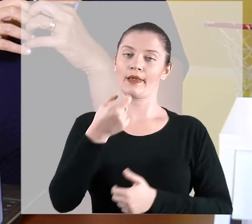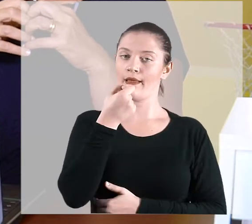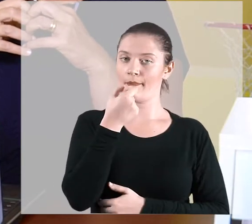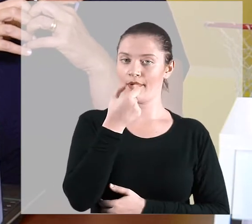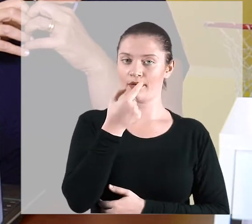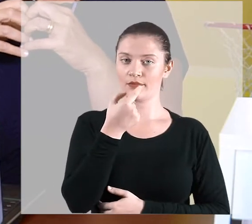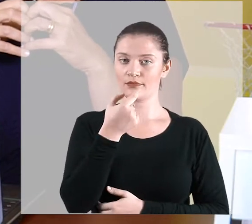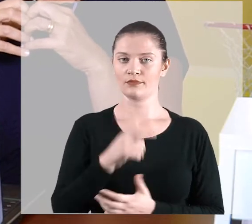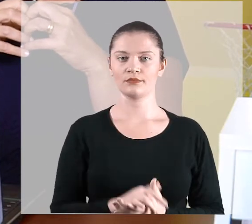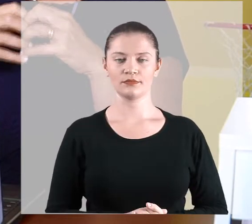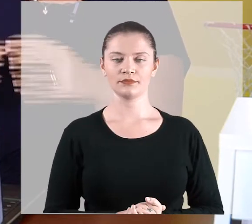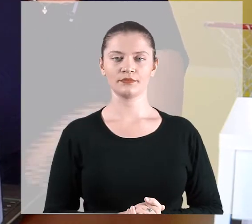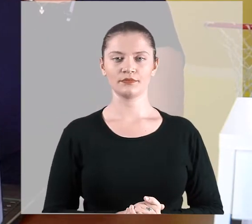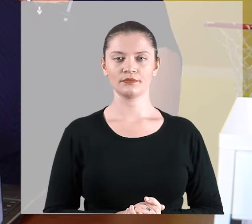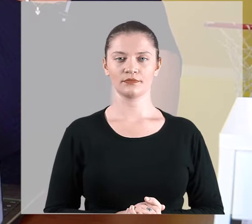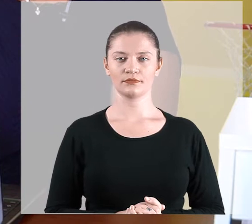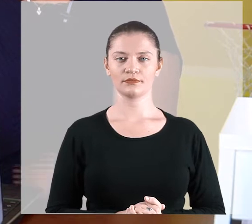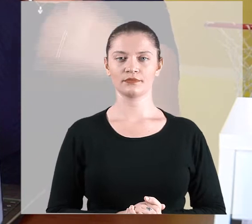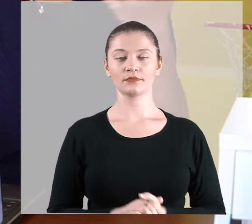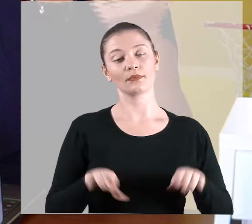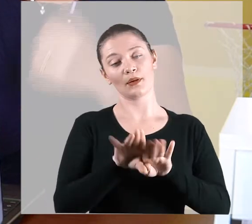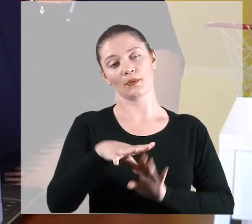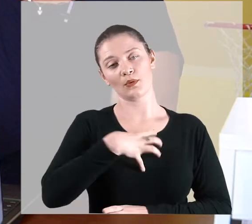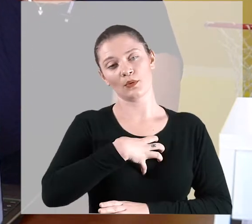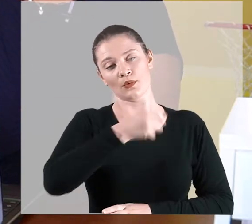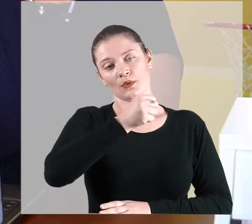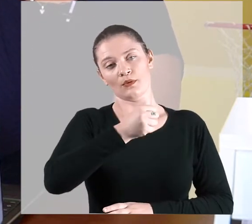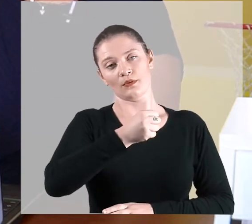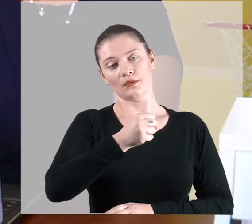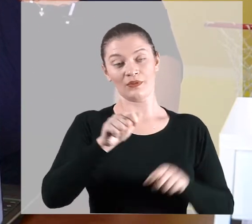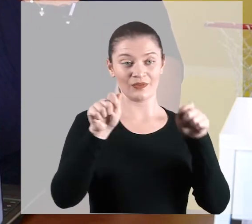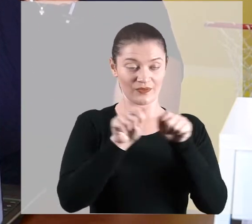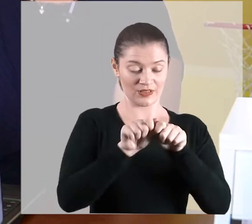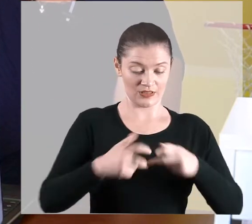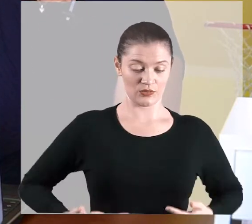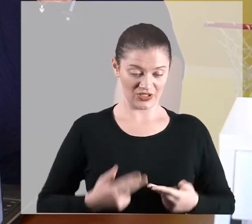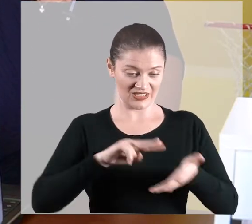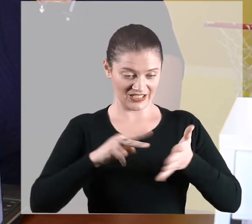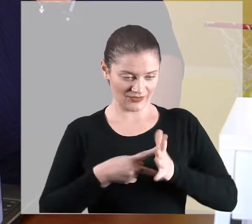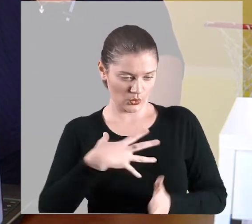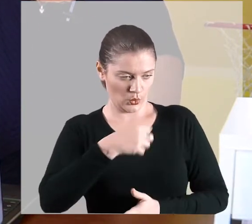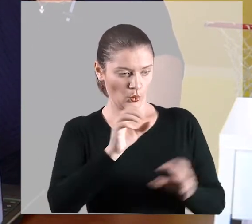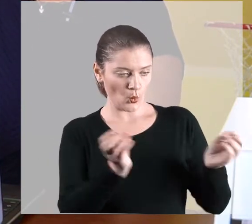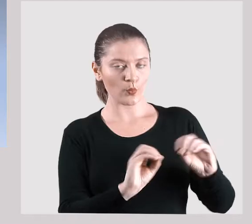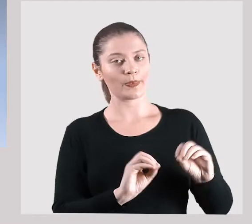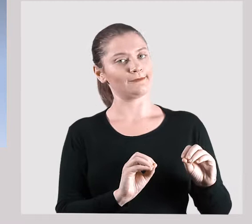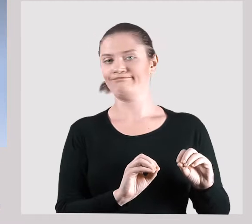não protege da questão, né? Fazer a cirurgia não protege de suicídio.